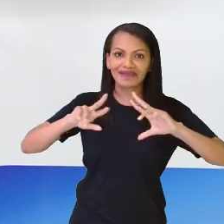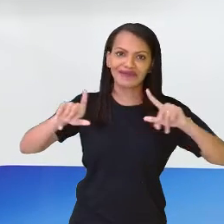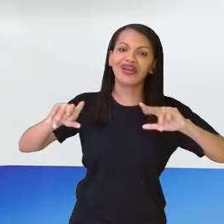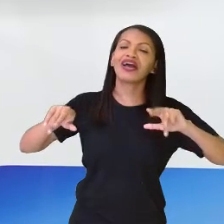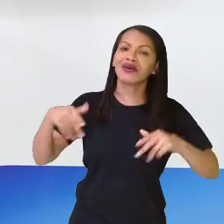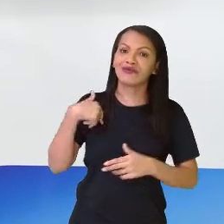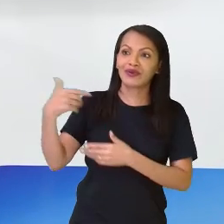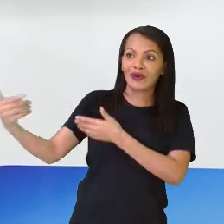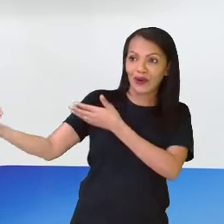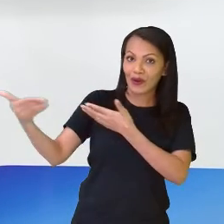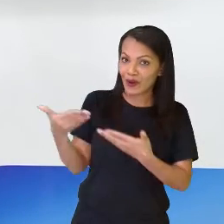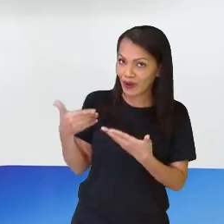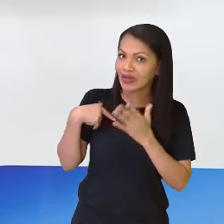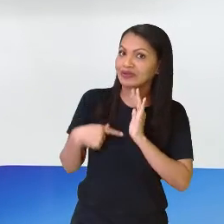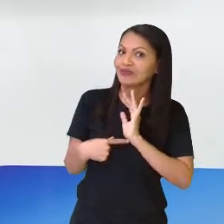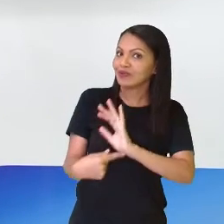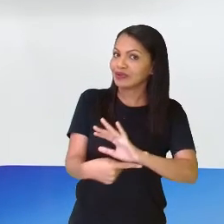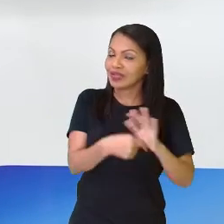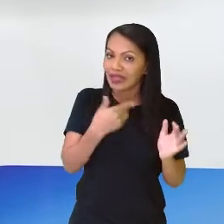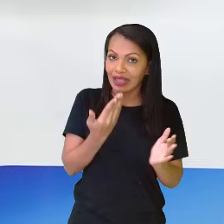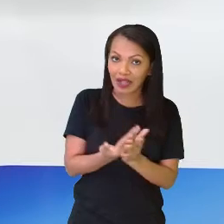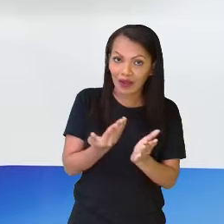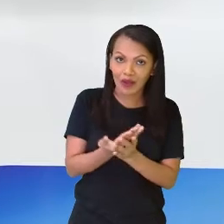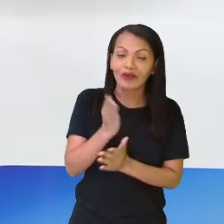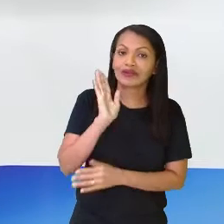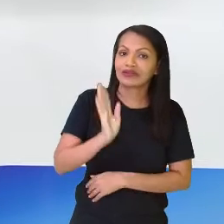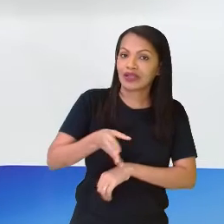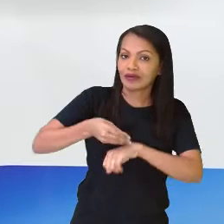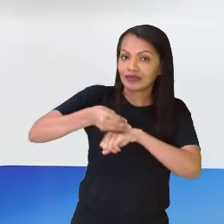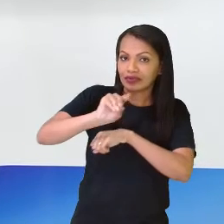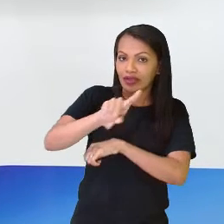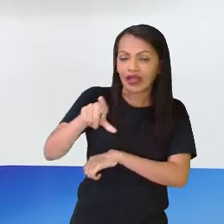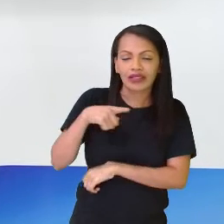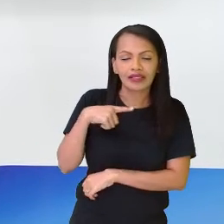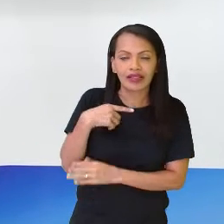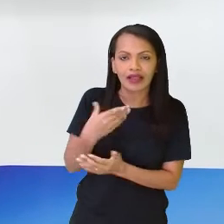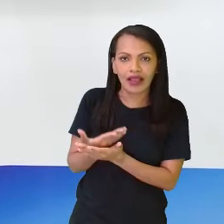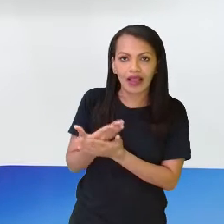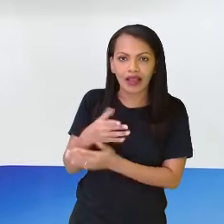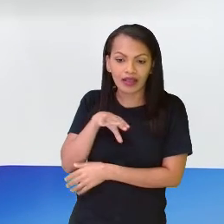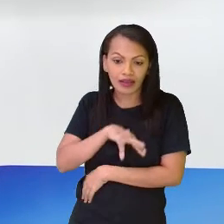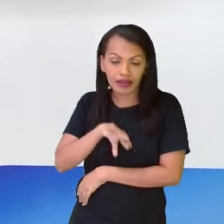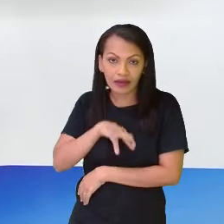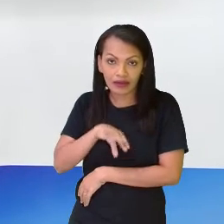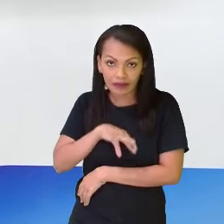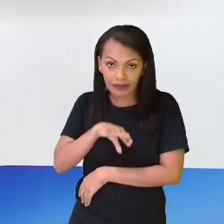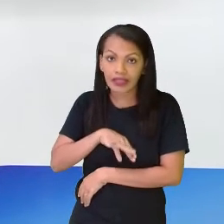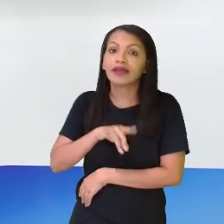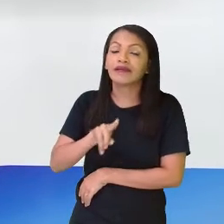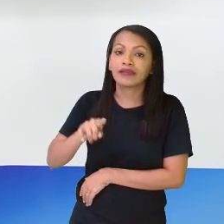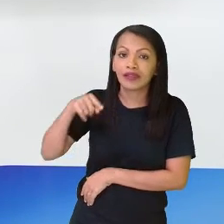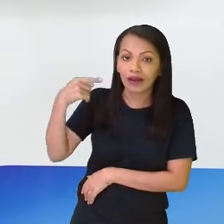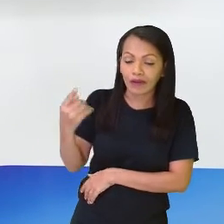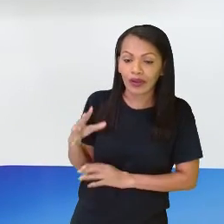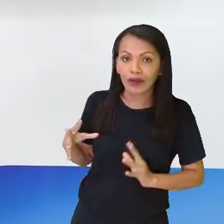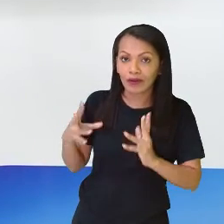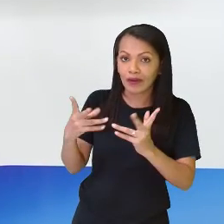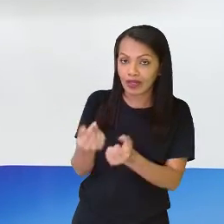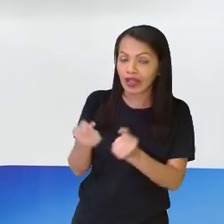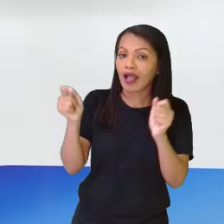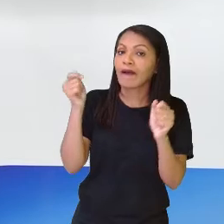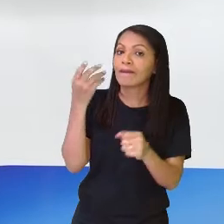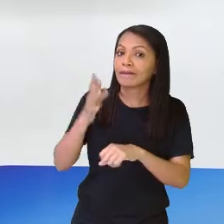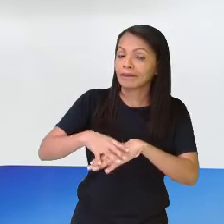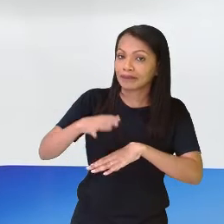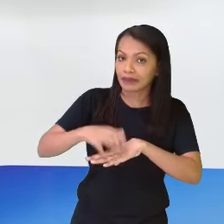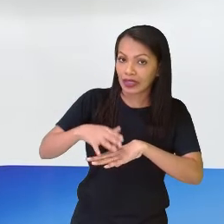o convidado que ele vai trazer na aula dele, então já fica a dica. Você vai ter a minha aula de português, logo em seguida uma aula maravilhosa de